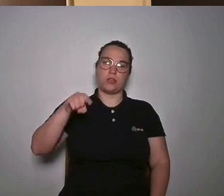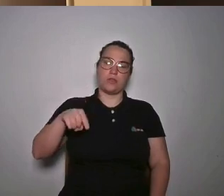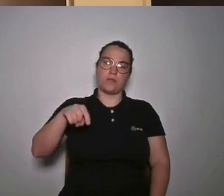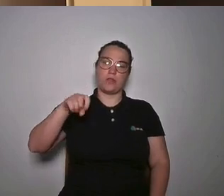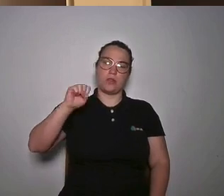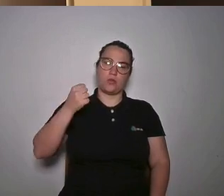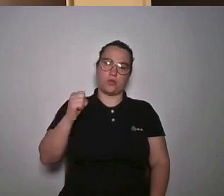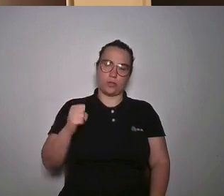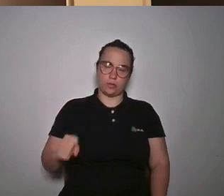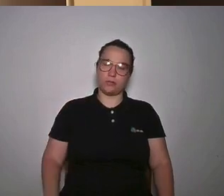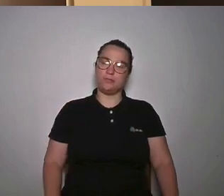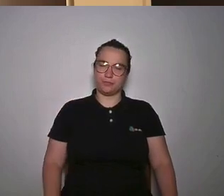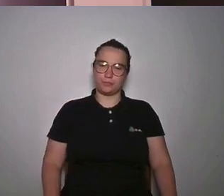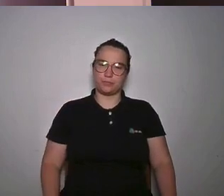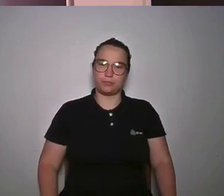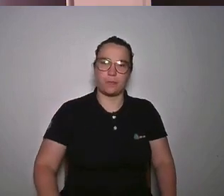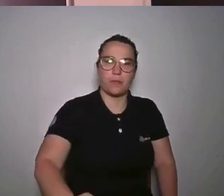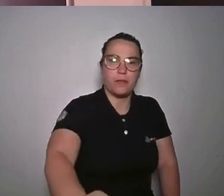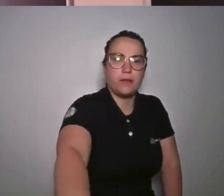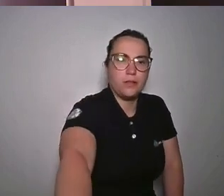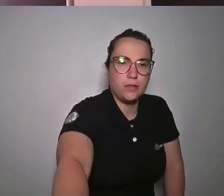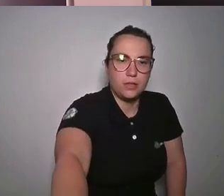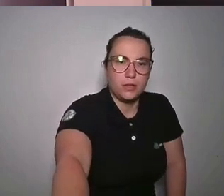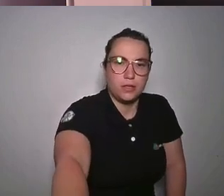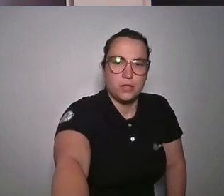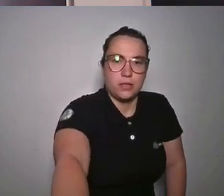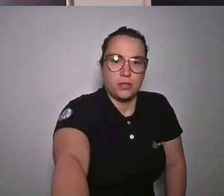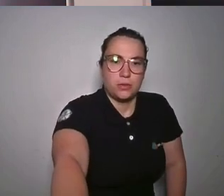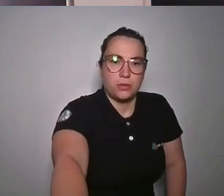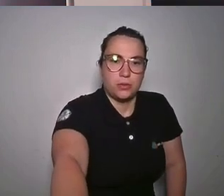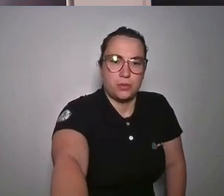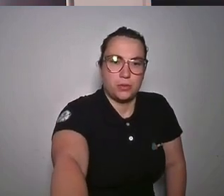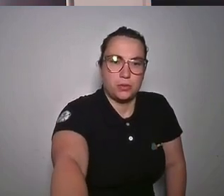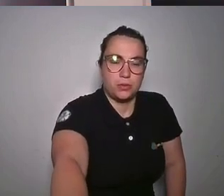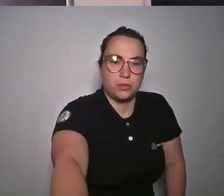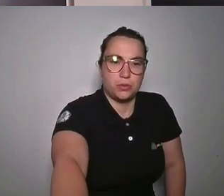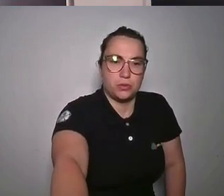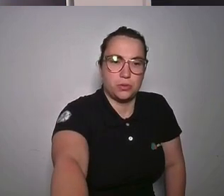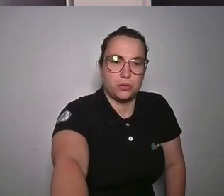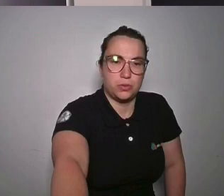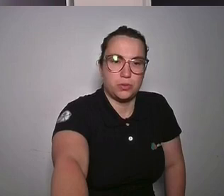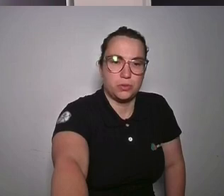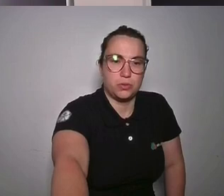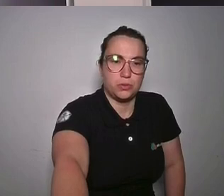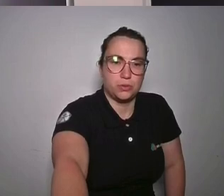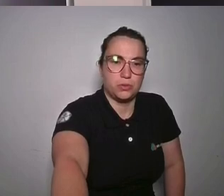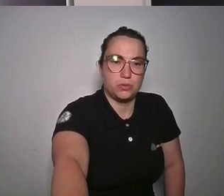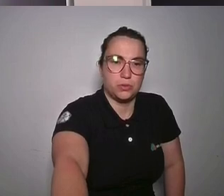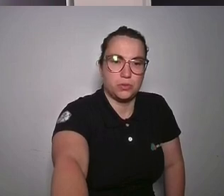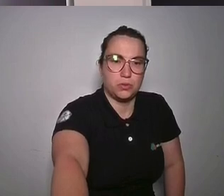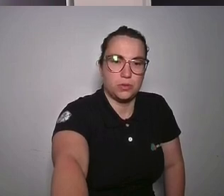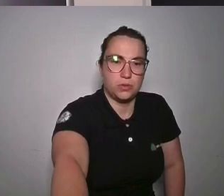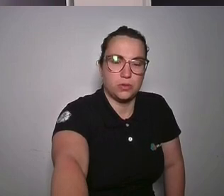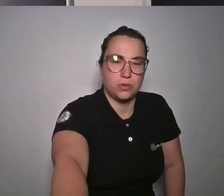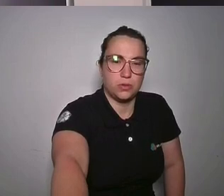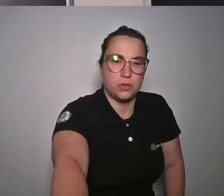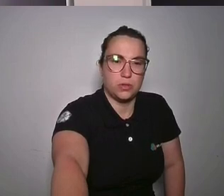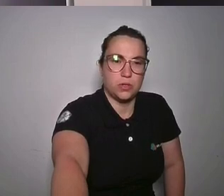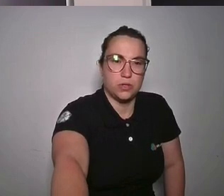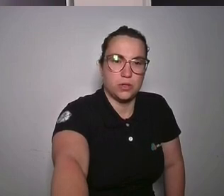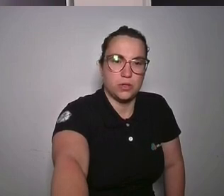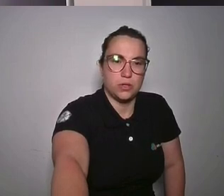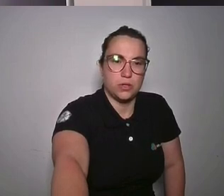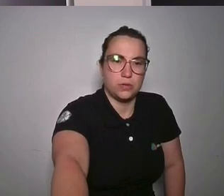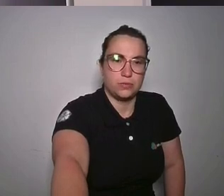85. Por que isso? 2025 ficou baixo? Pelo fato de que não tem os convênios ainda. Os convênios vão